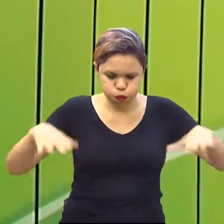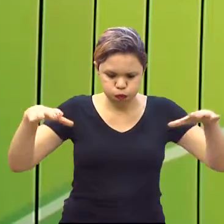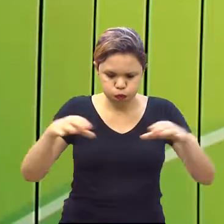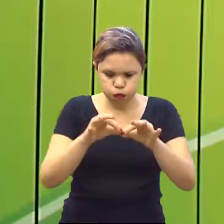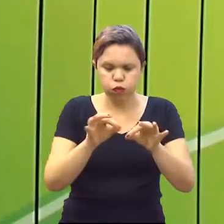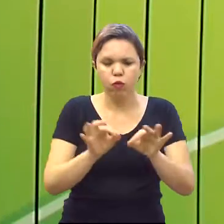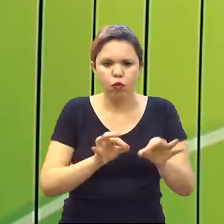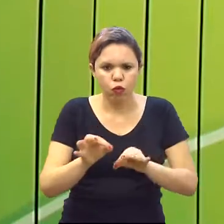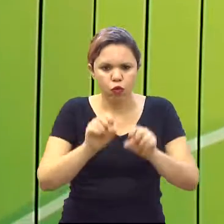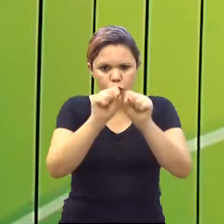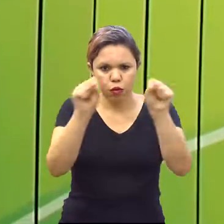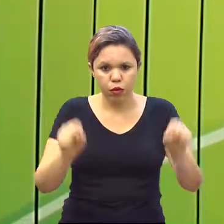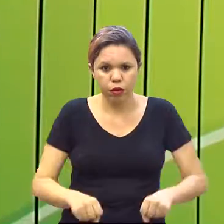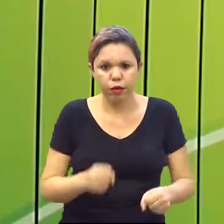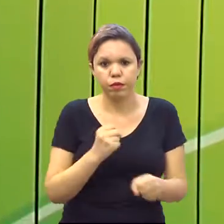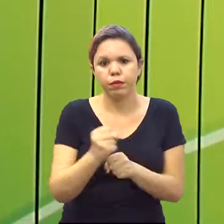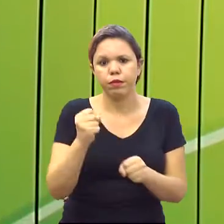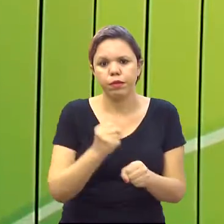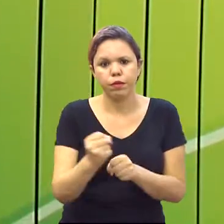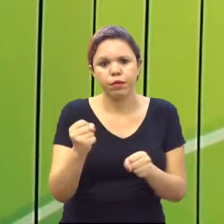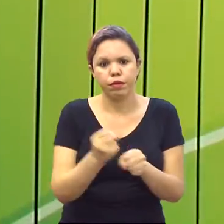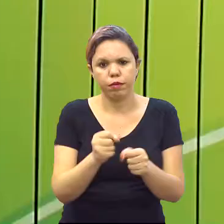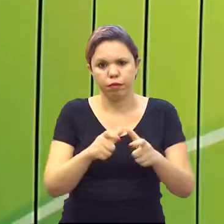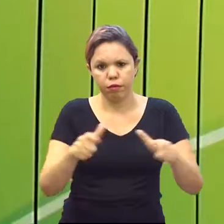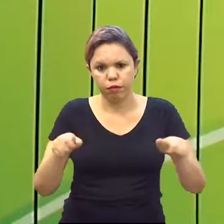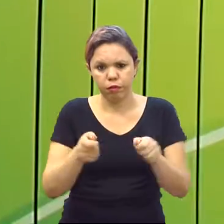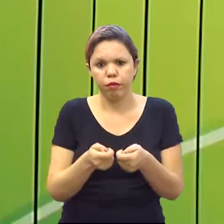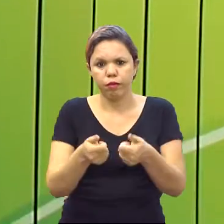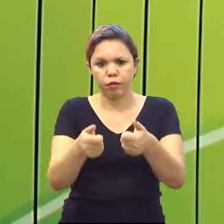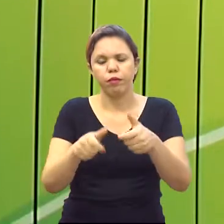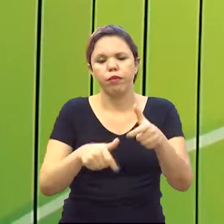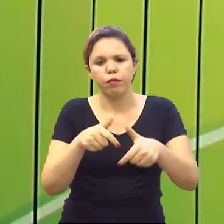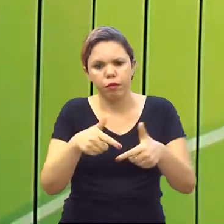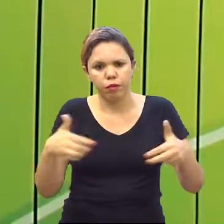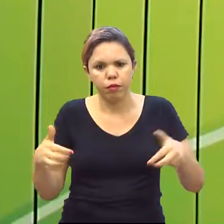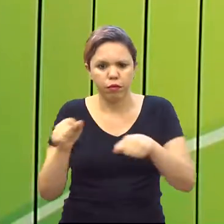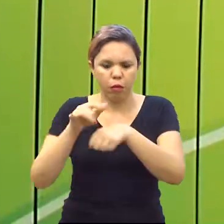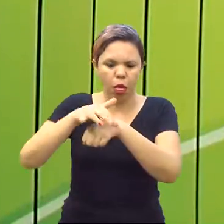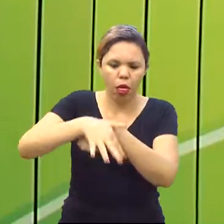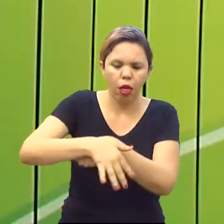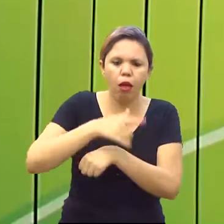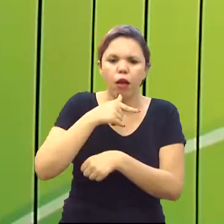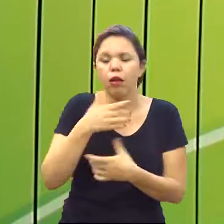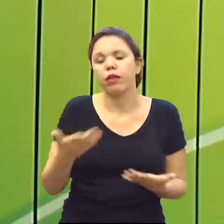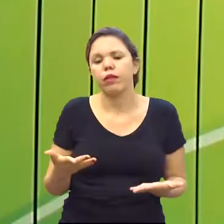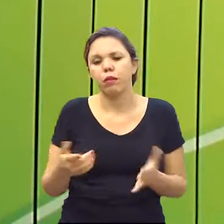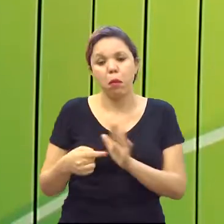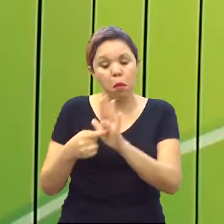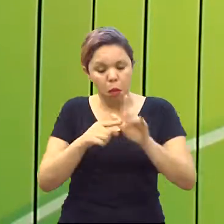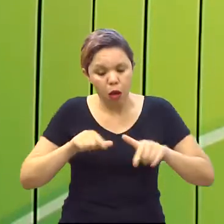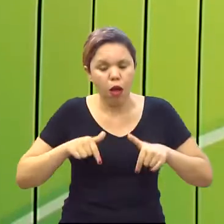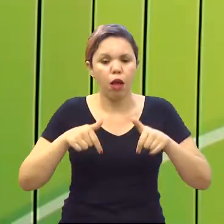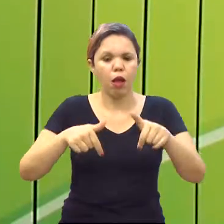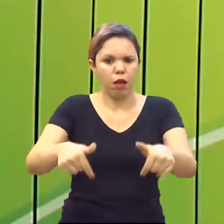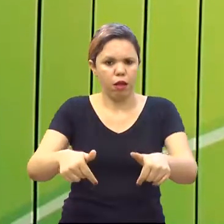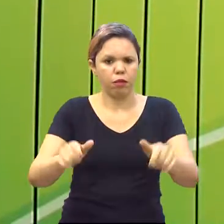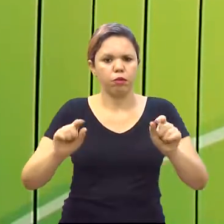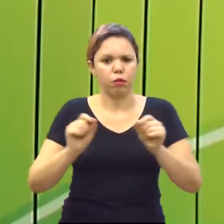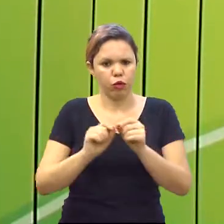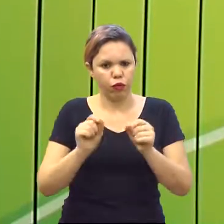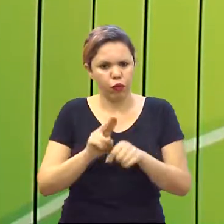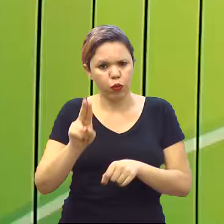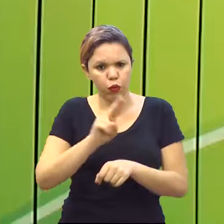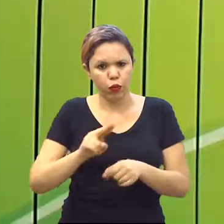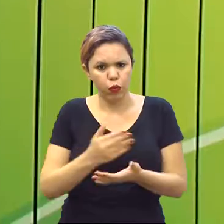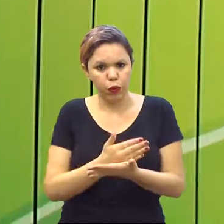a implantação de sistemas e obras para ampliação da oferta hídrica. Essas ações se mostram propícias